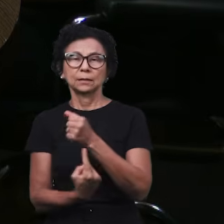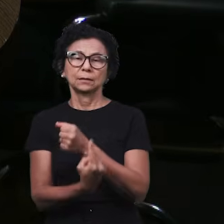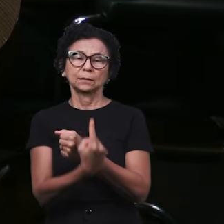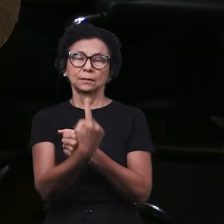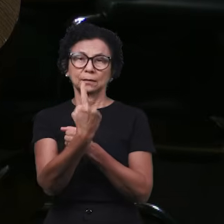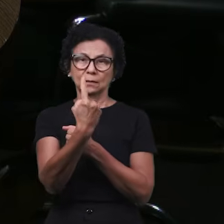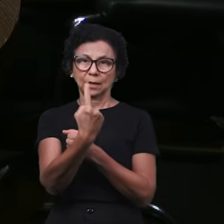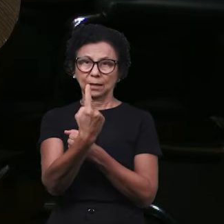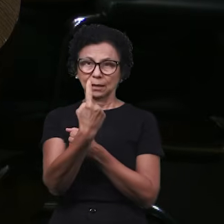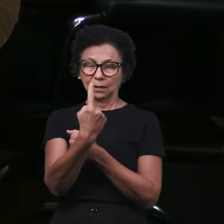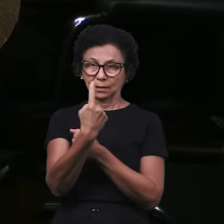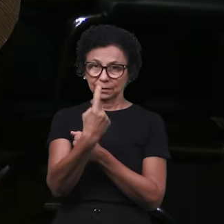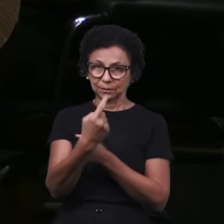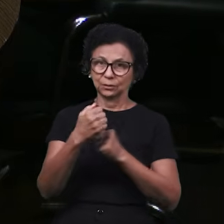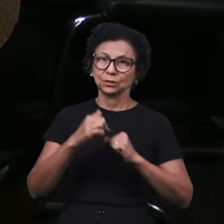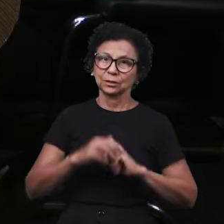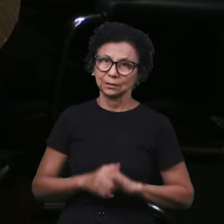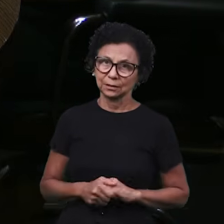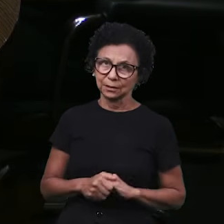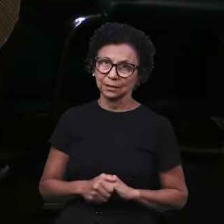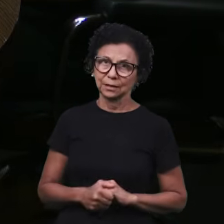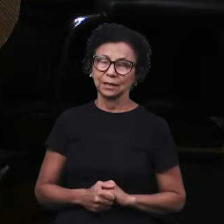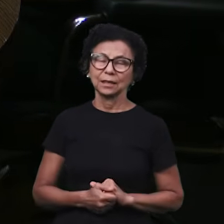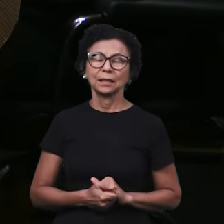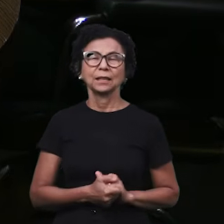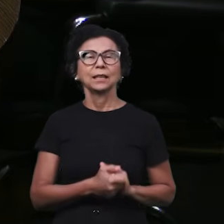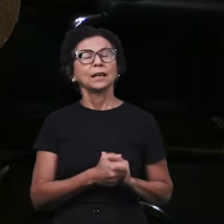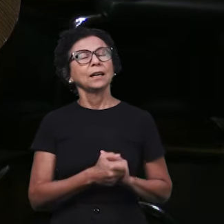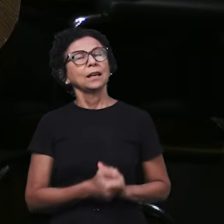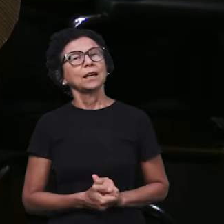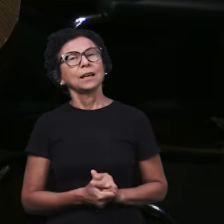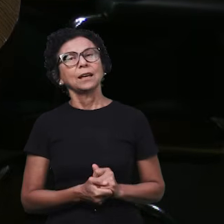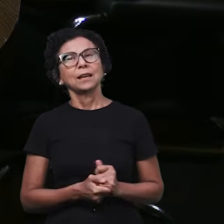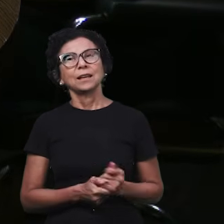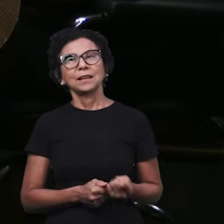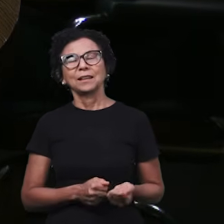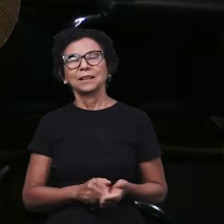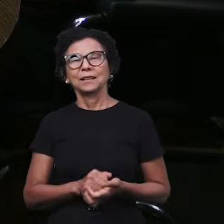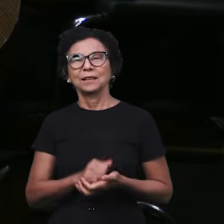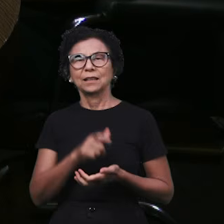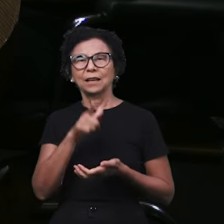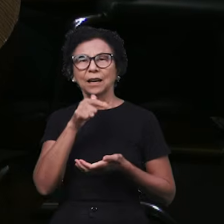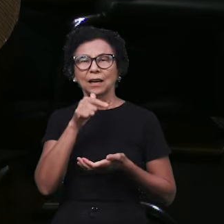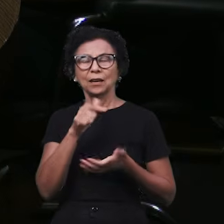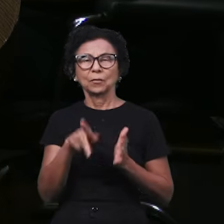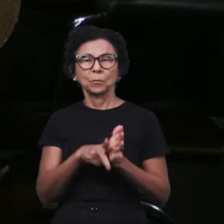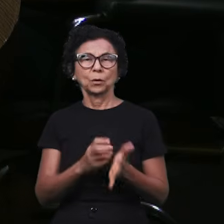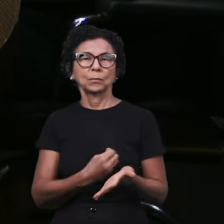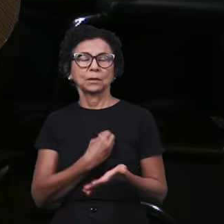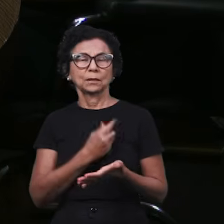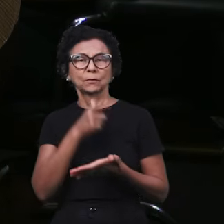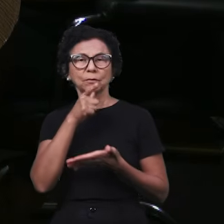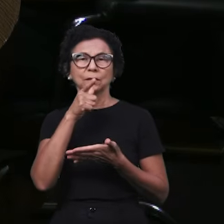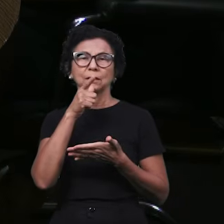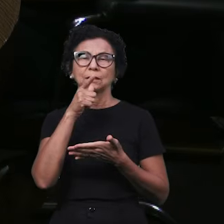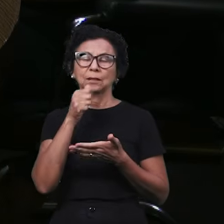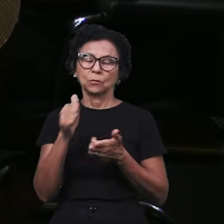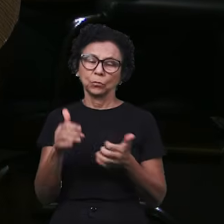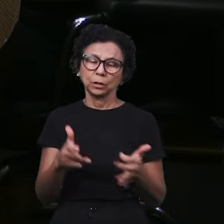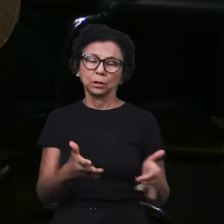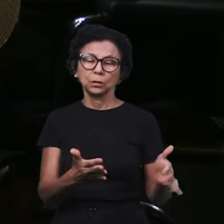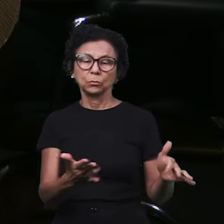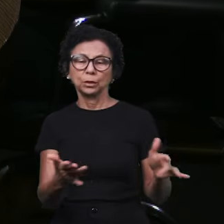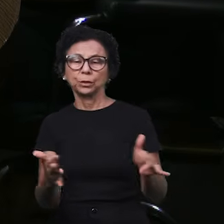rio que jorra, que tem, que sai do Morar na trono, morar na eternidade eternamente. eternamente. Pode desfrutar dos né? benefícios, né, de servir E ao aí, Senhor. assim, o